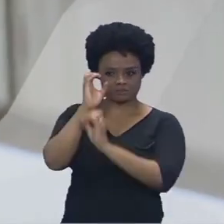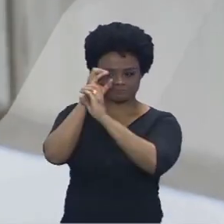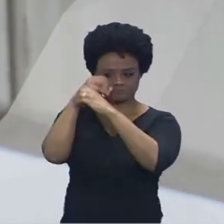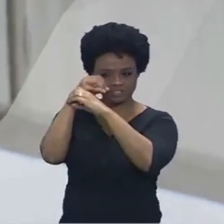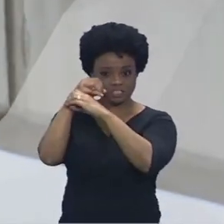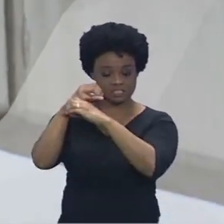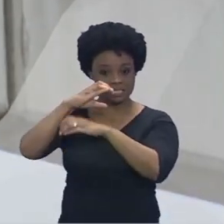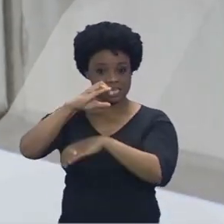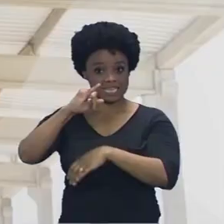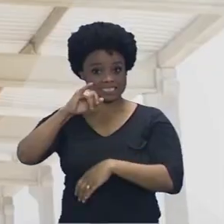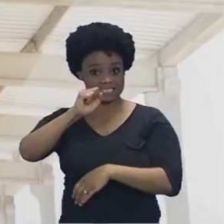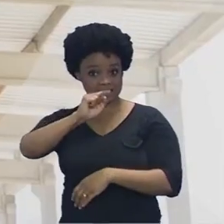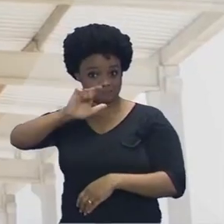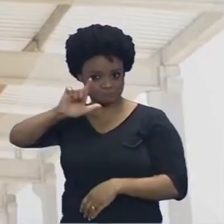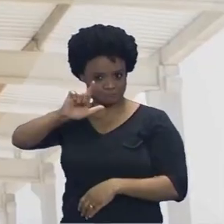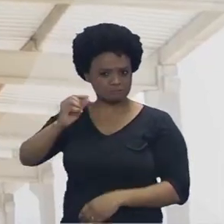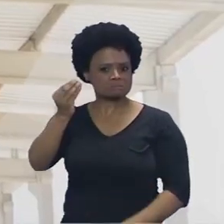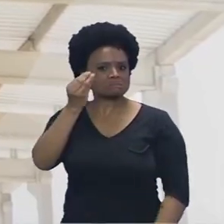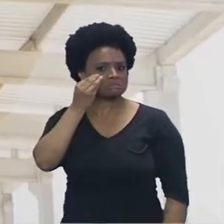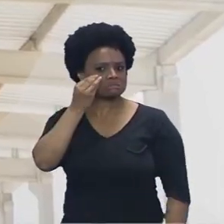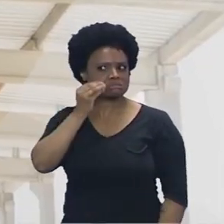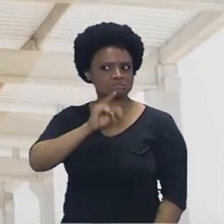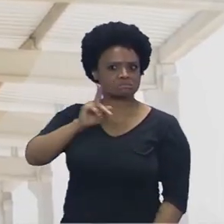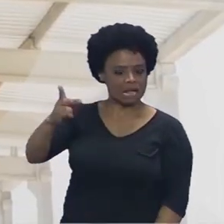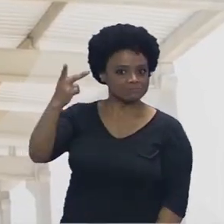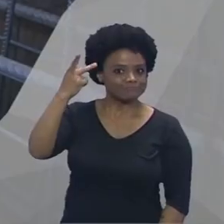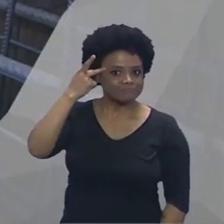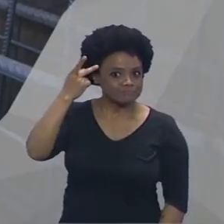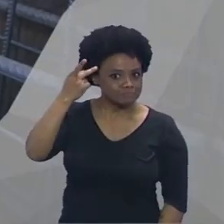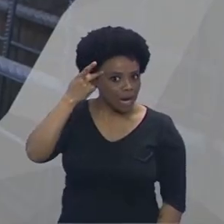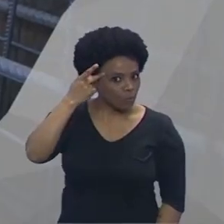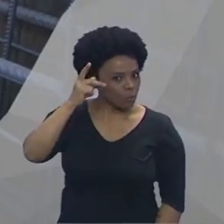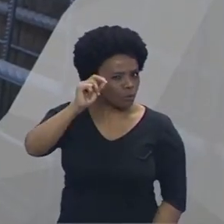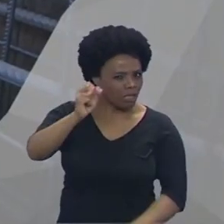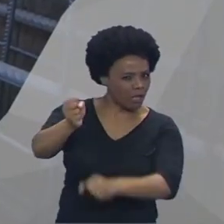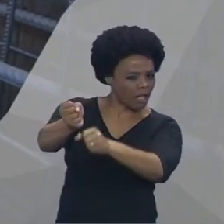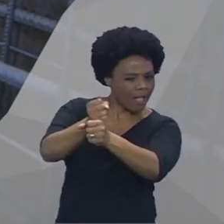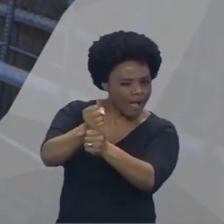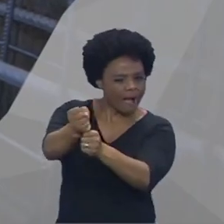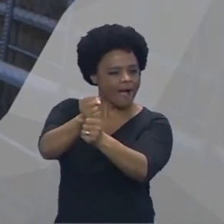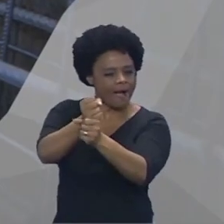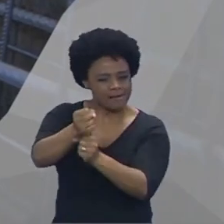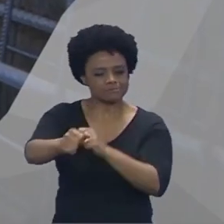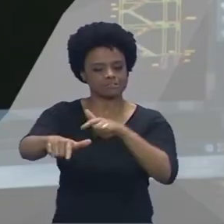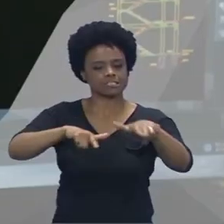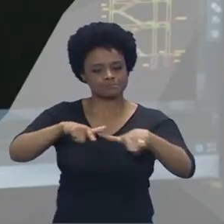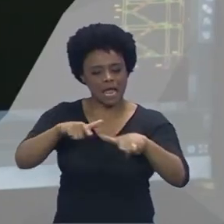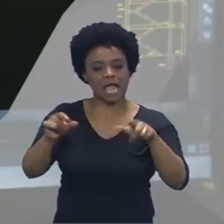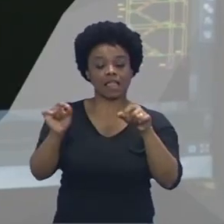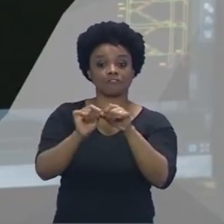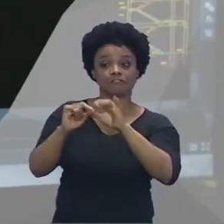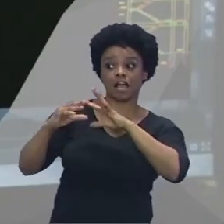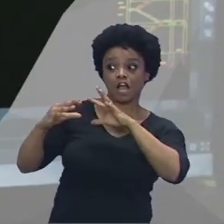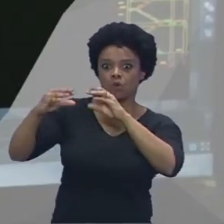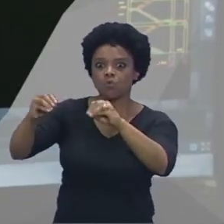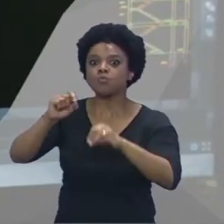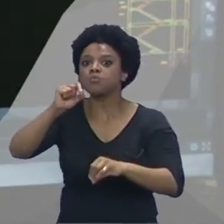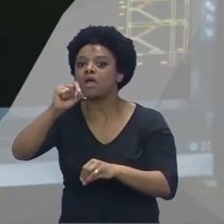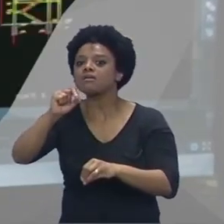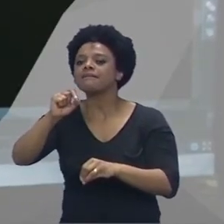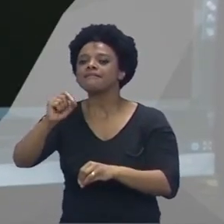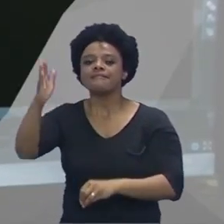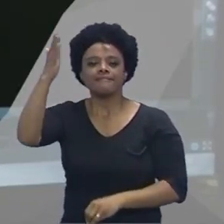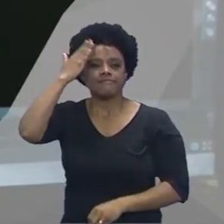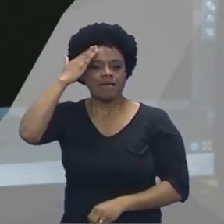de uma indústria de pré-moldados no interior de São Paulo. Há anos no mercado, ele não tem dúvidas. A tecnologia da informação e o uso